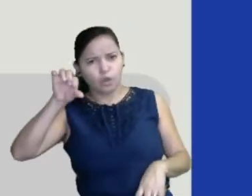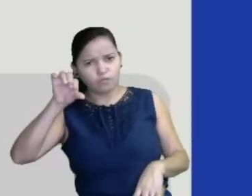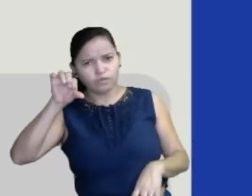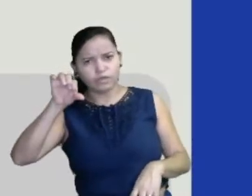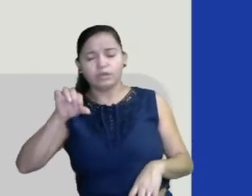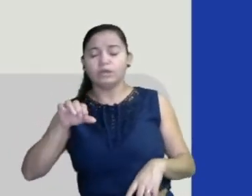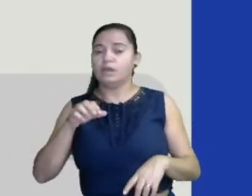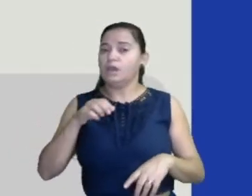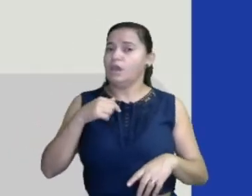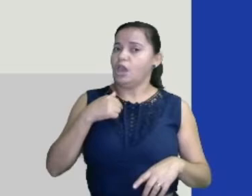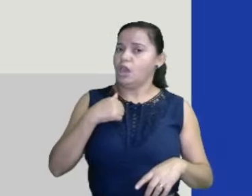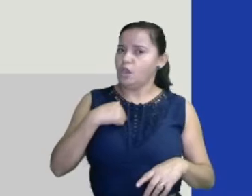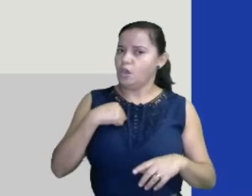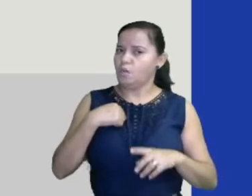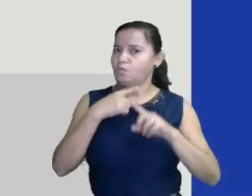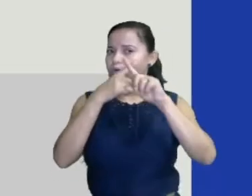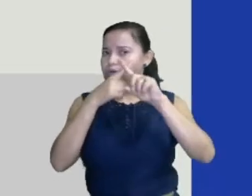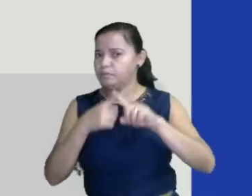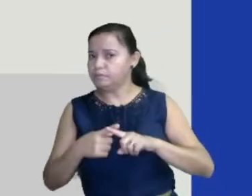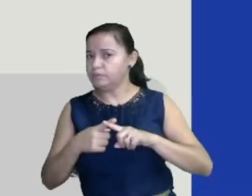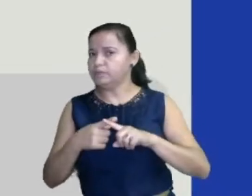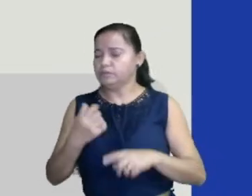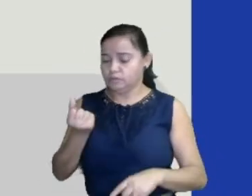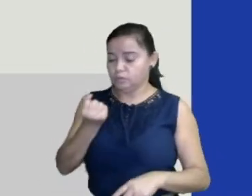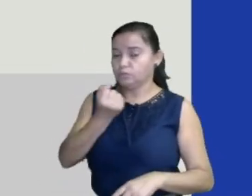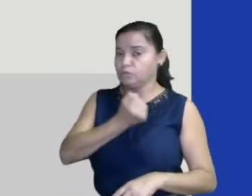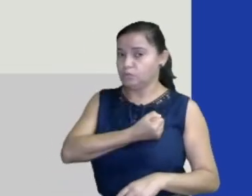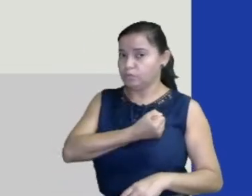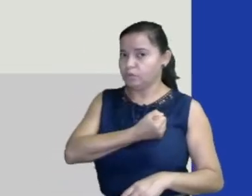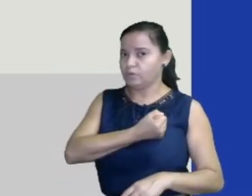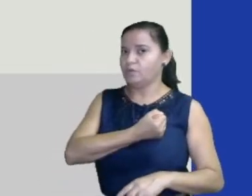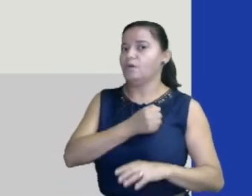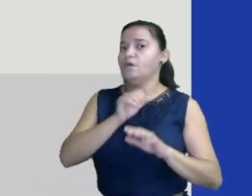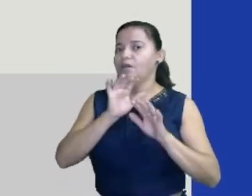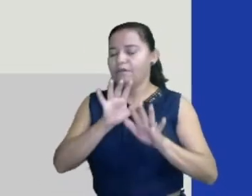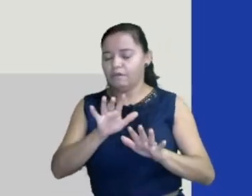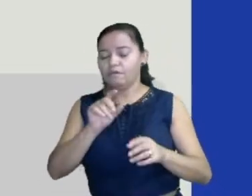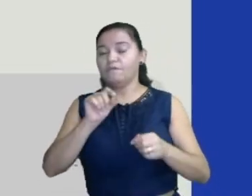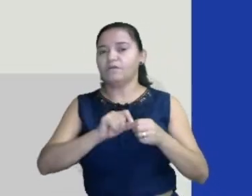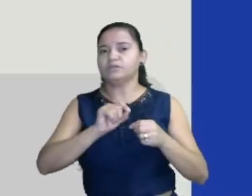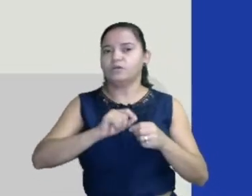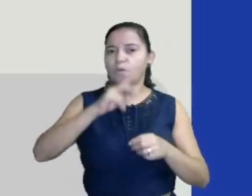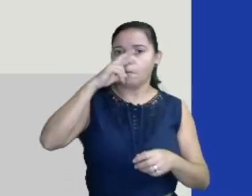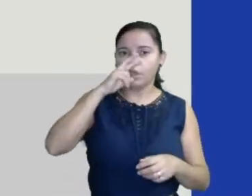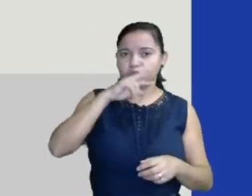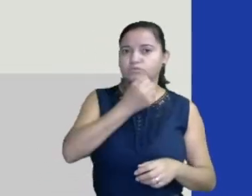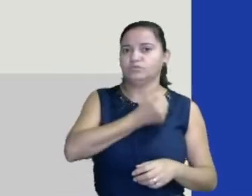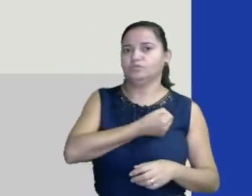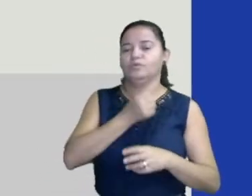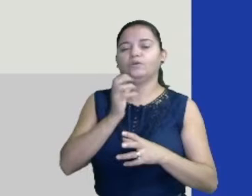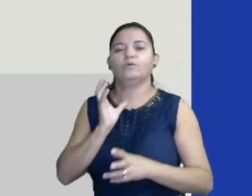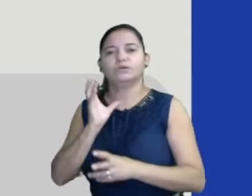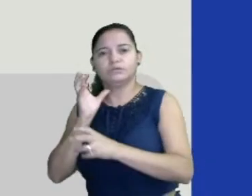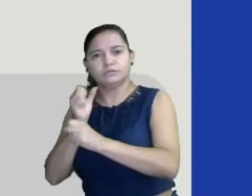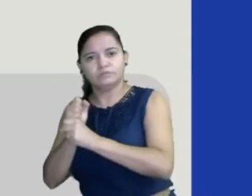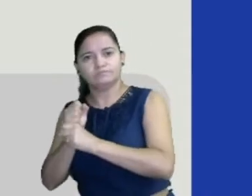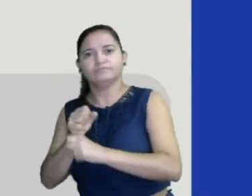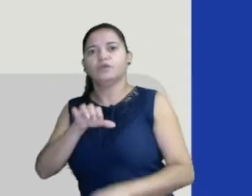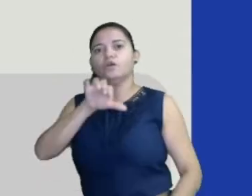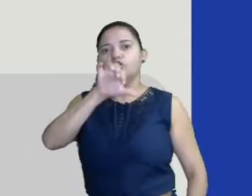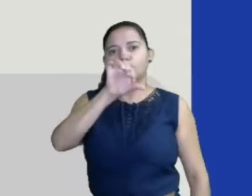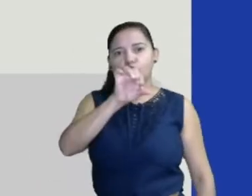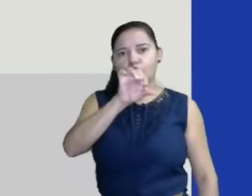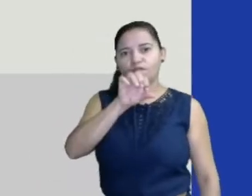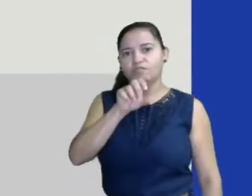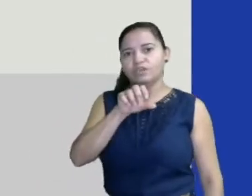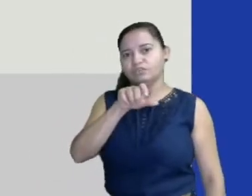por um número eu vou estar multiplicando por esse mesmo número o meu produto o resultado Ok então 9xy